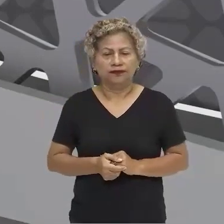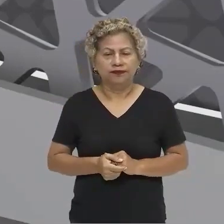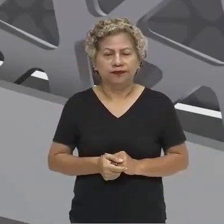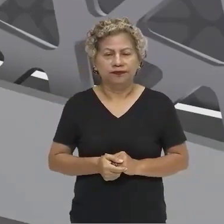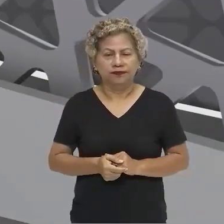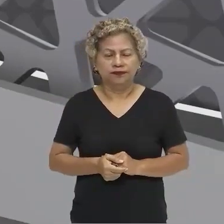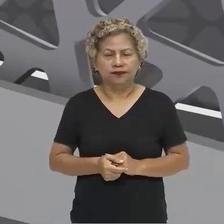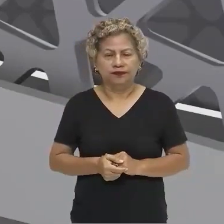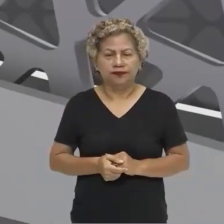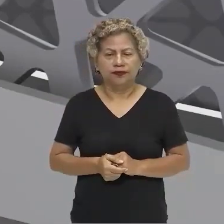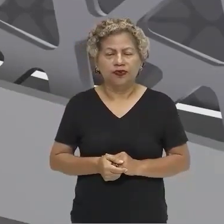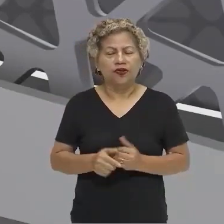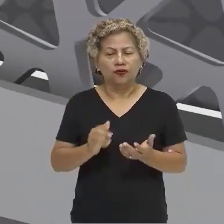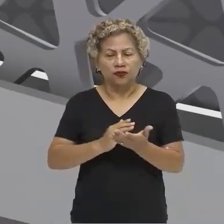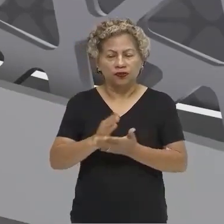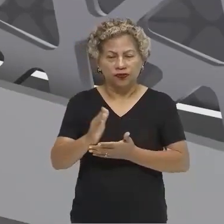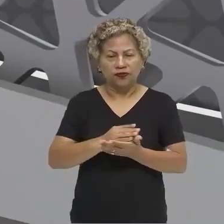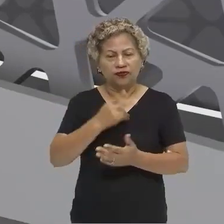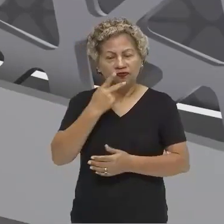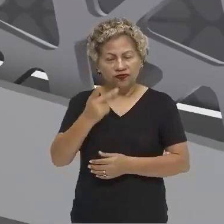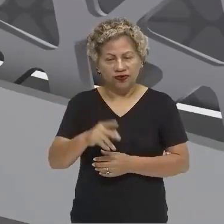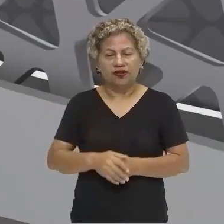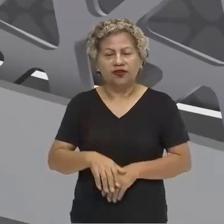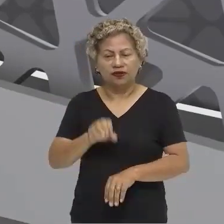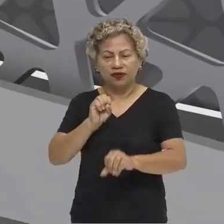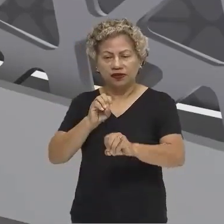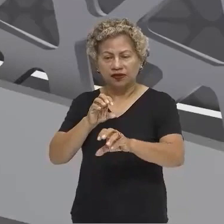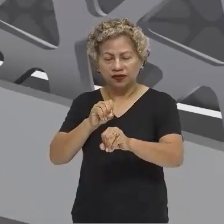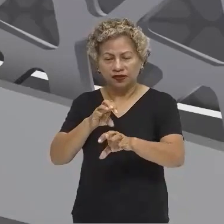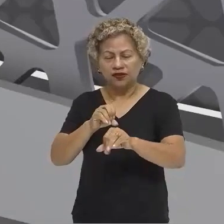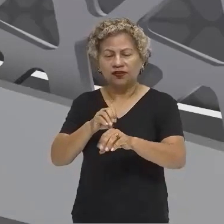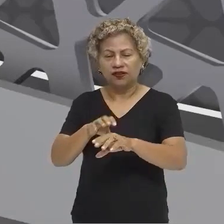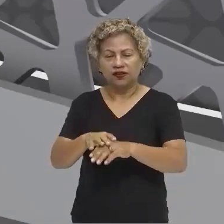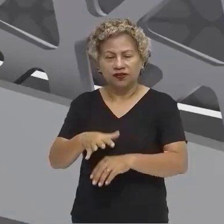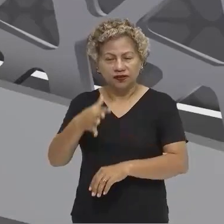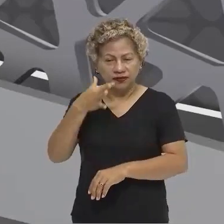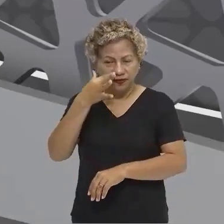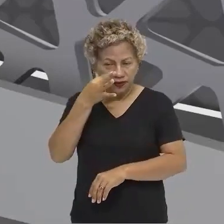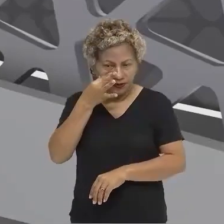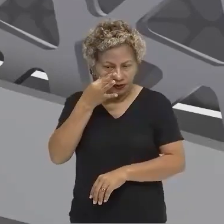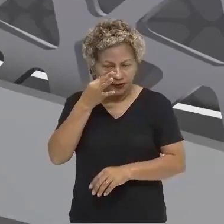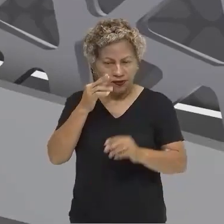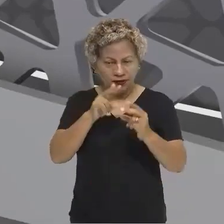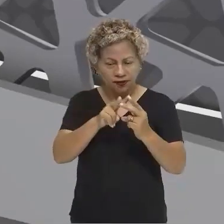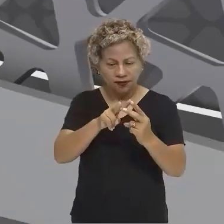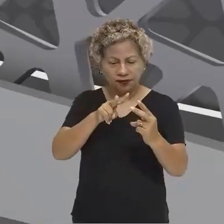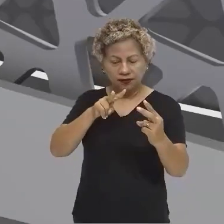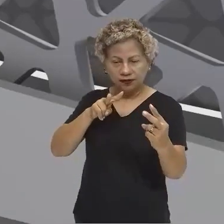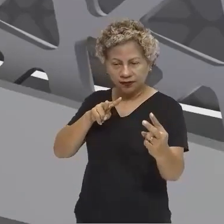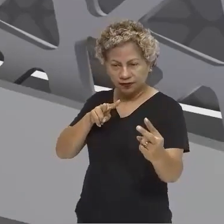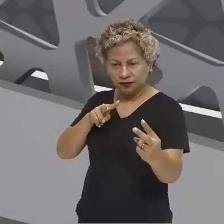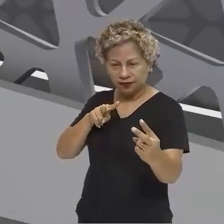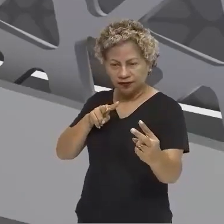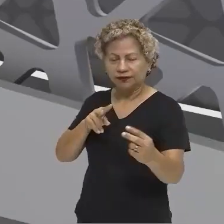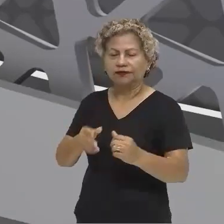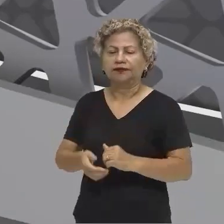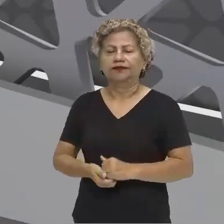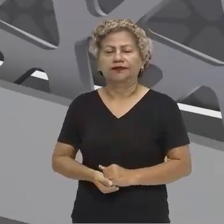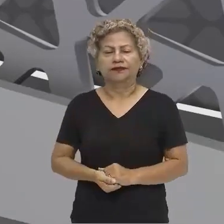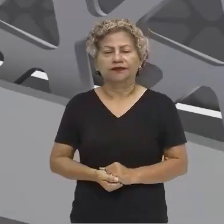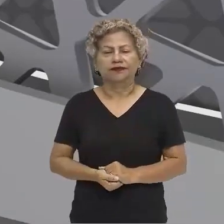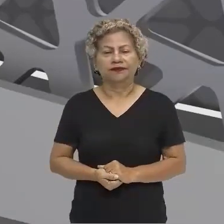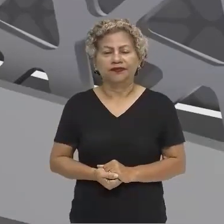chamam de ensino tecnológico, mas é ensino presencial com mediação